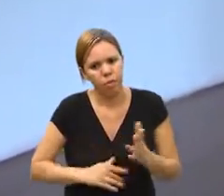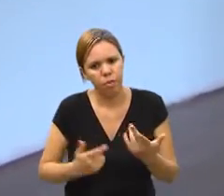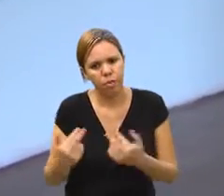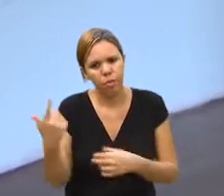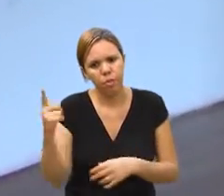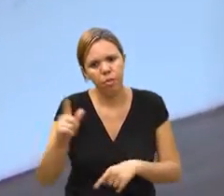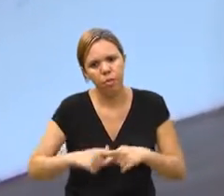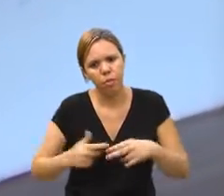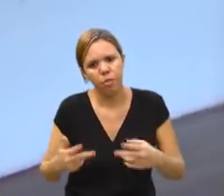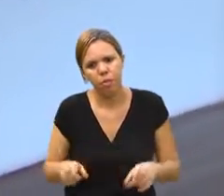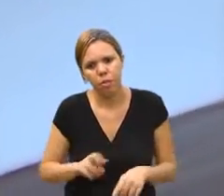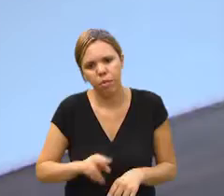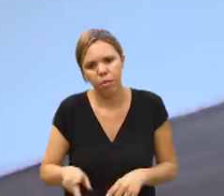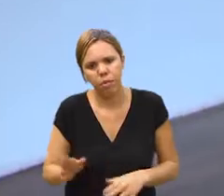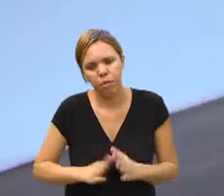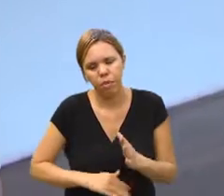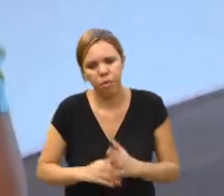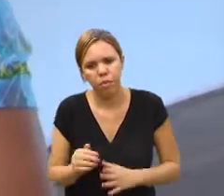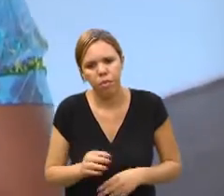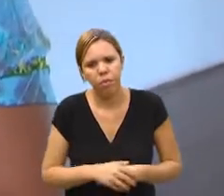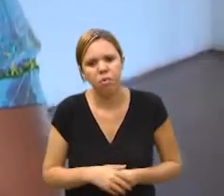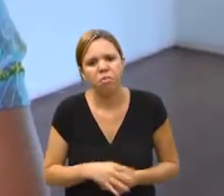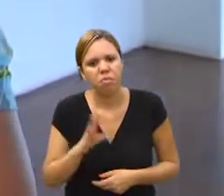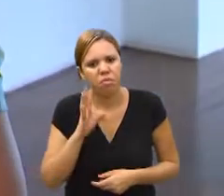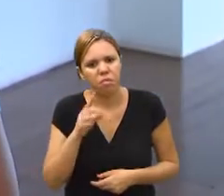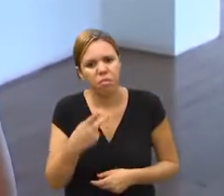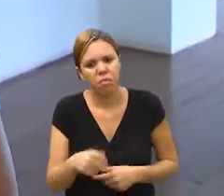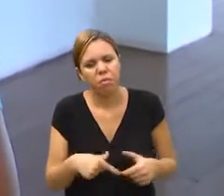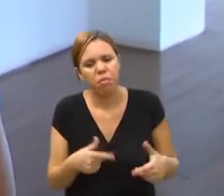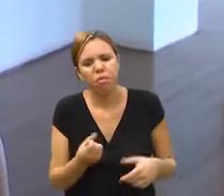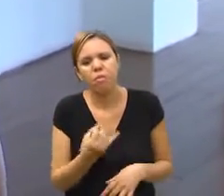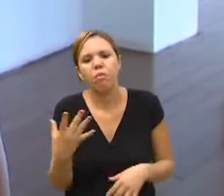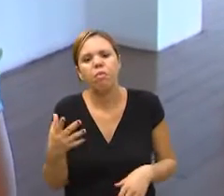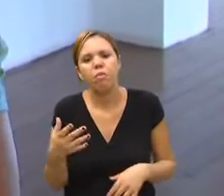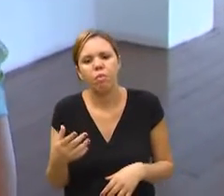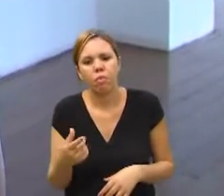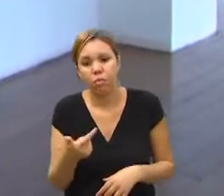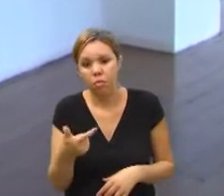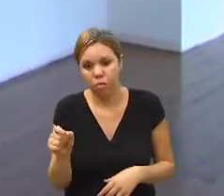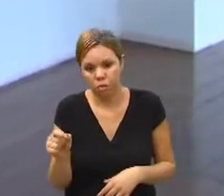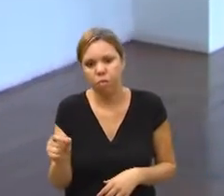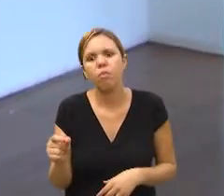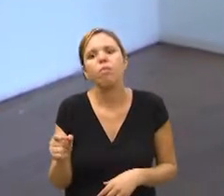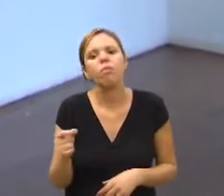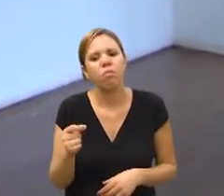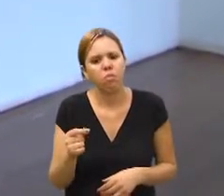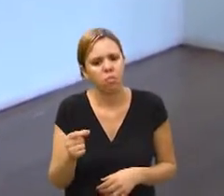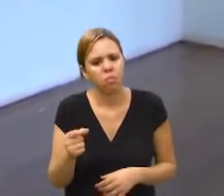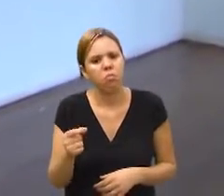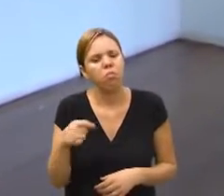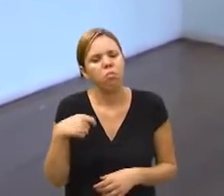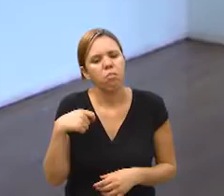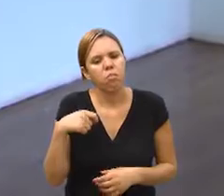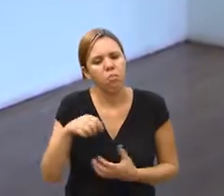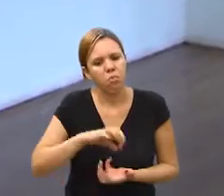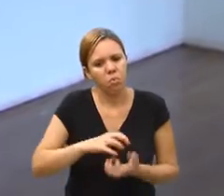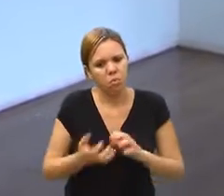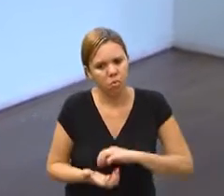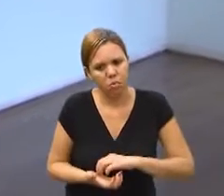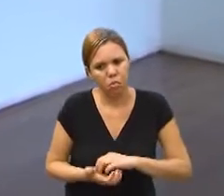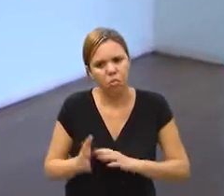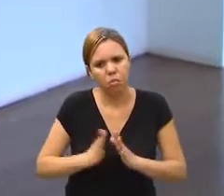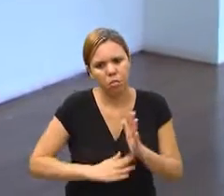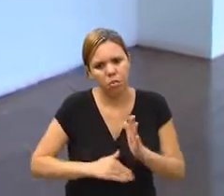com outro material que não a tinta. Muito legal. São quantas obras aqui? São 20 obras. São 20 obras entre instalação,